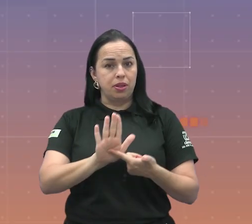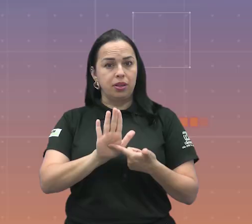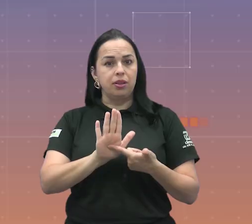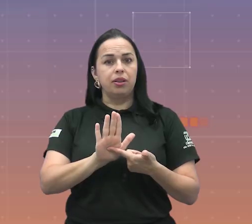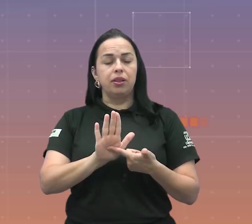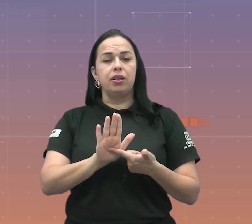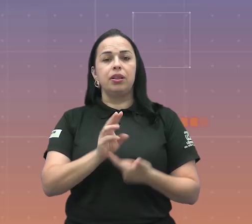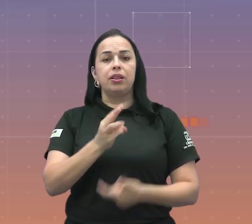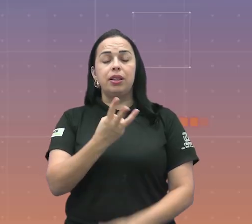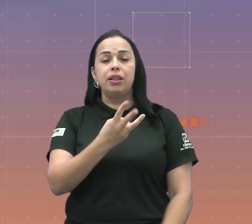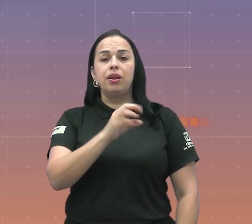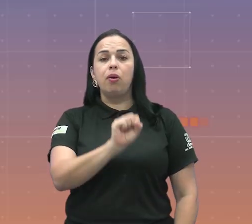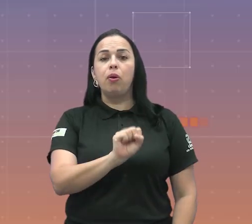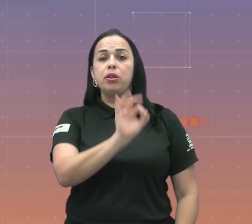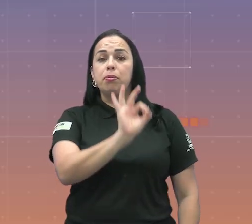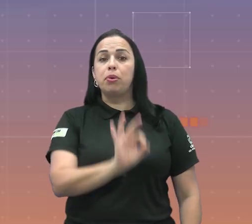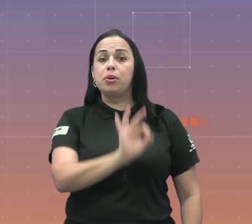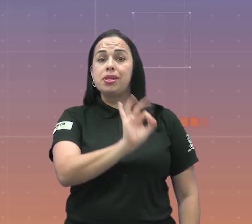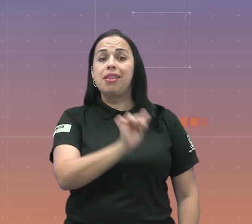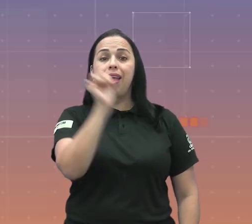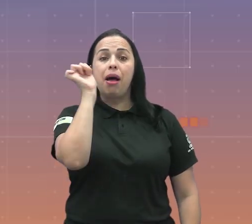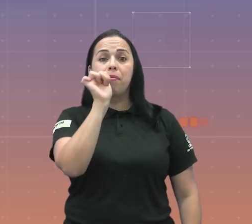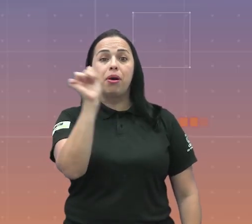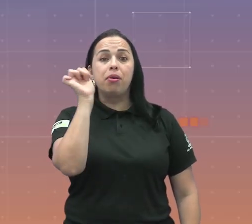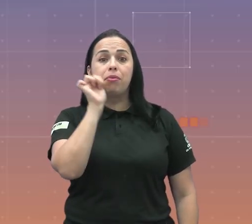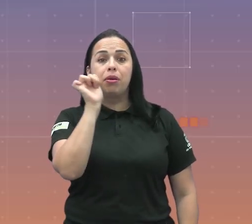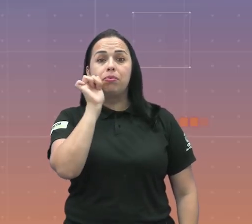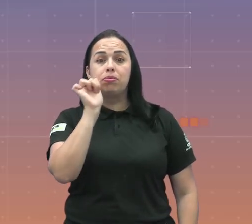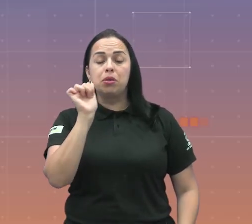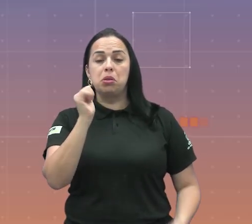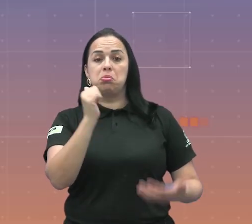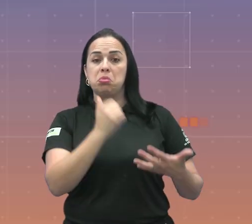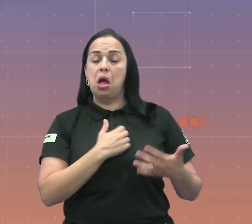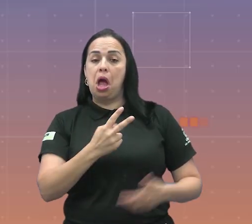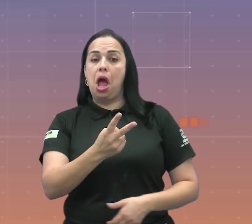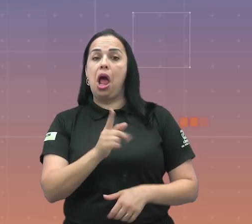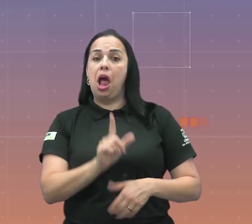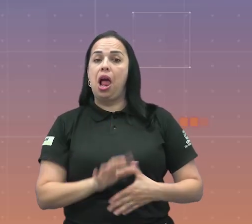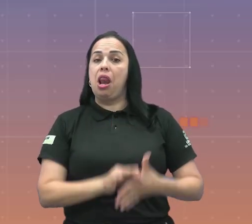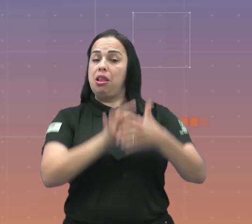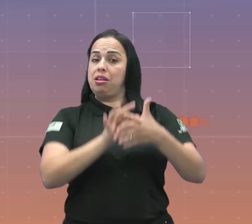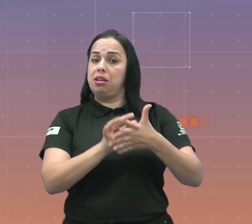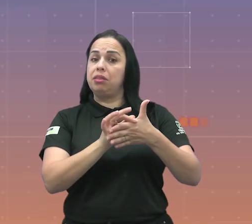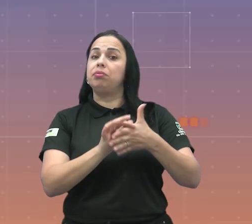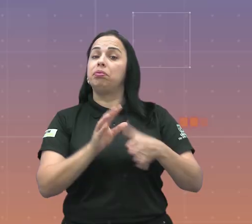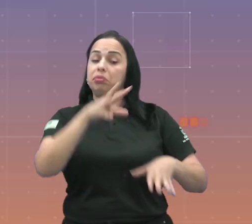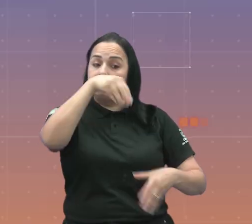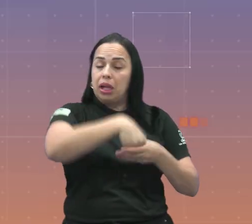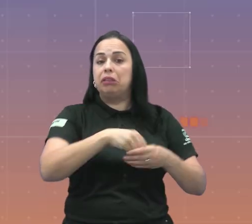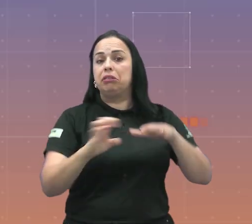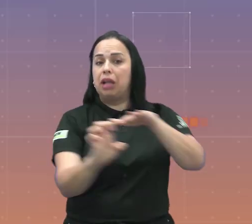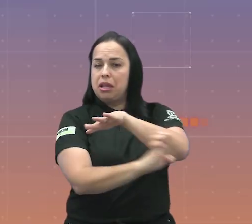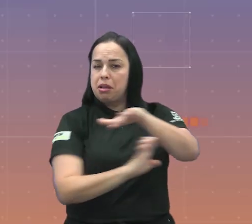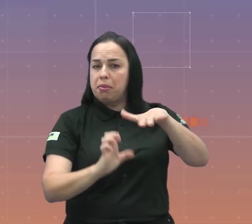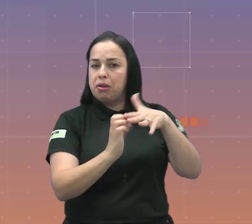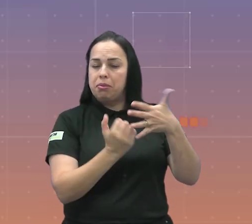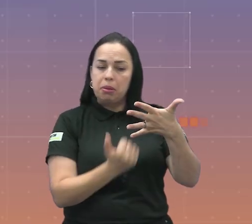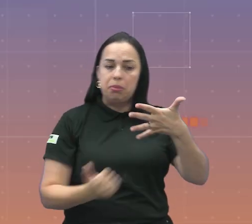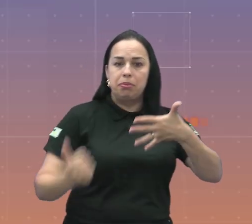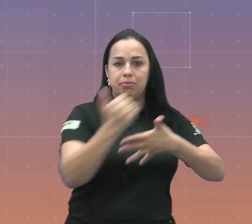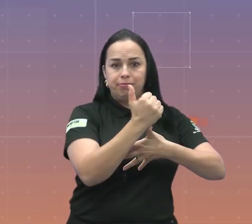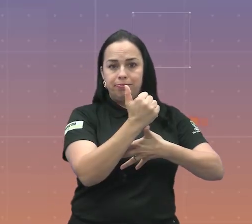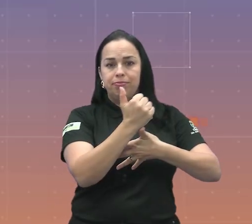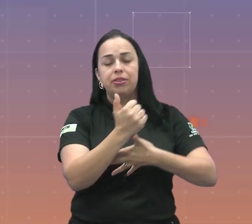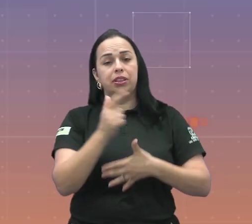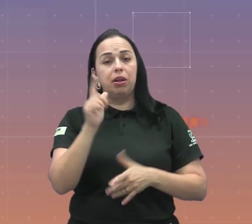eu te mostro que apenas 38% das mulheres ocupam cargos de lideranças em empresas no Brasil e entre outros